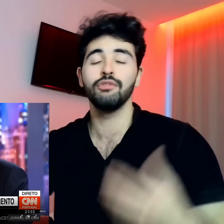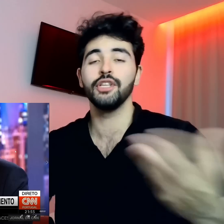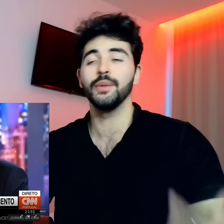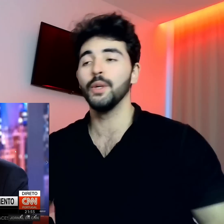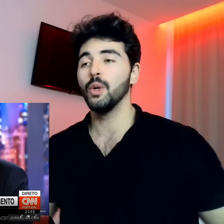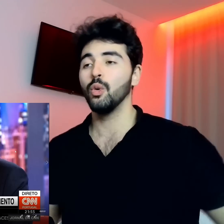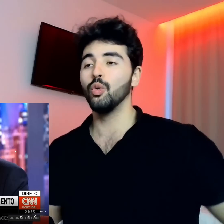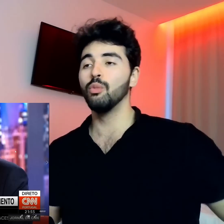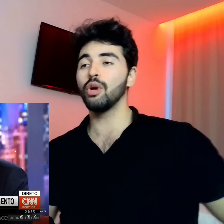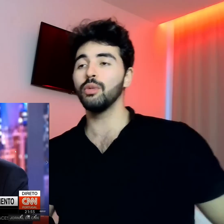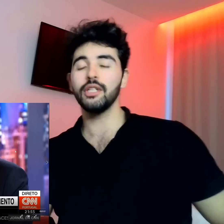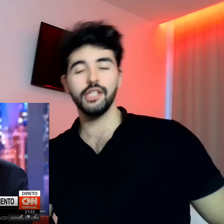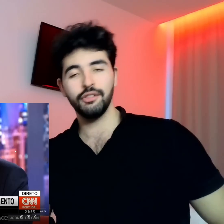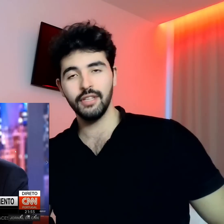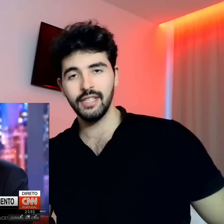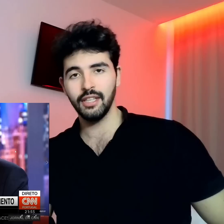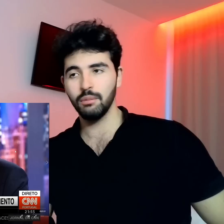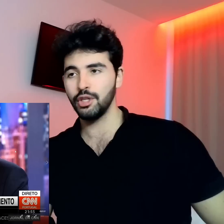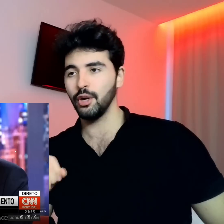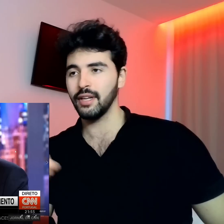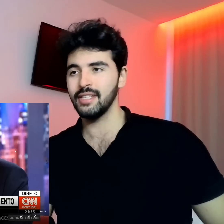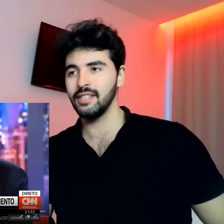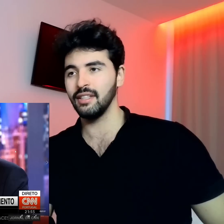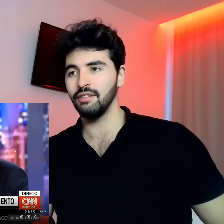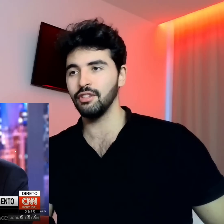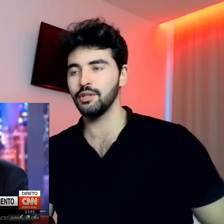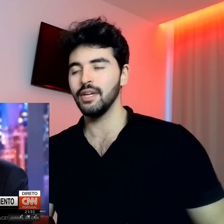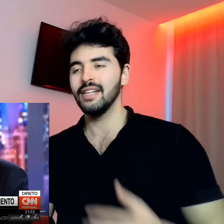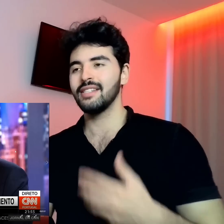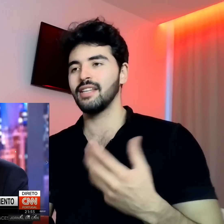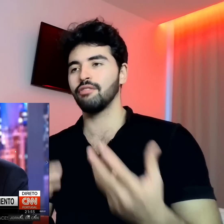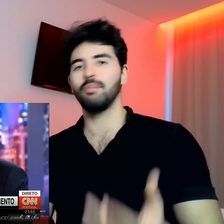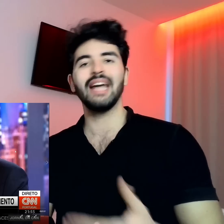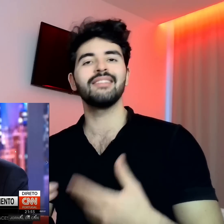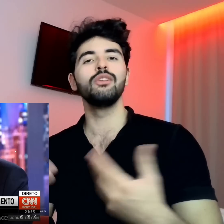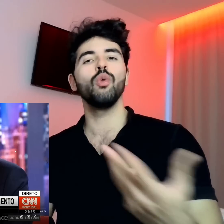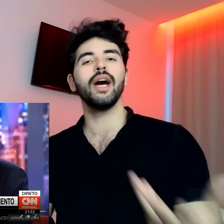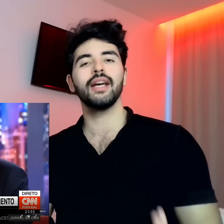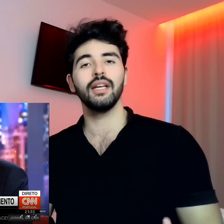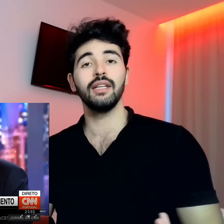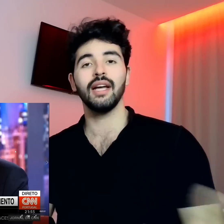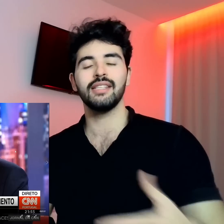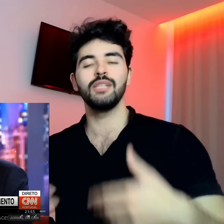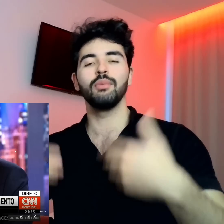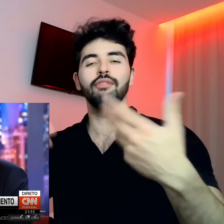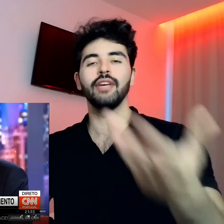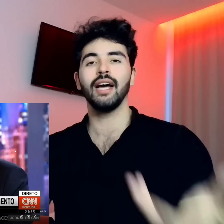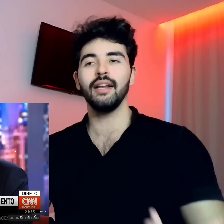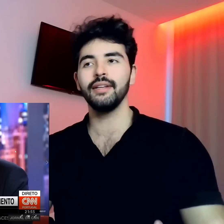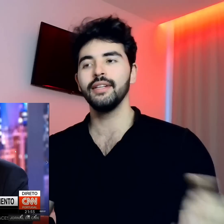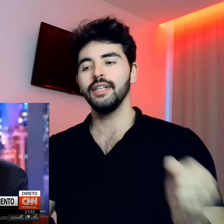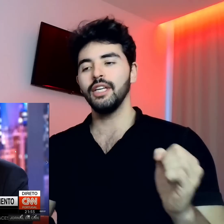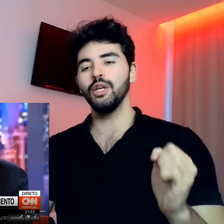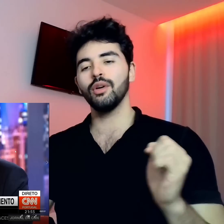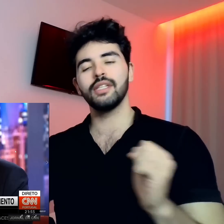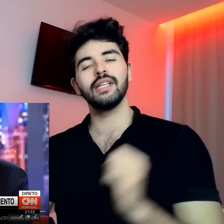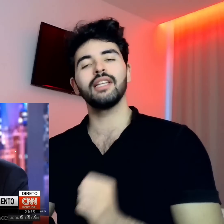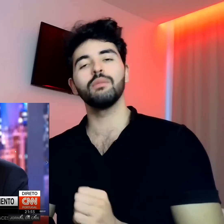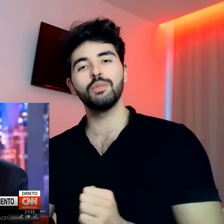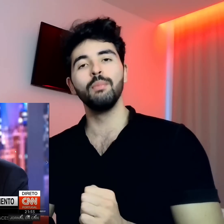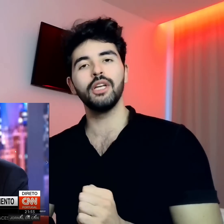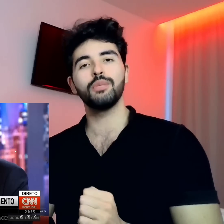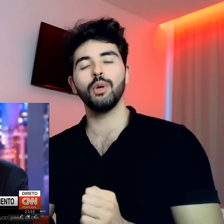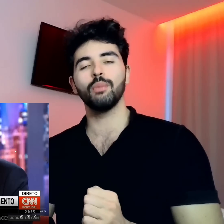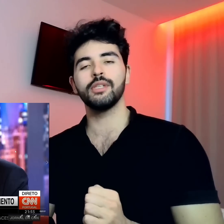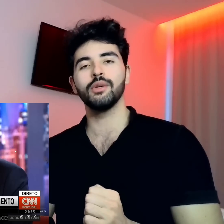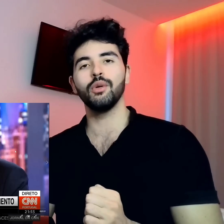é como eu vos digo, o humor muitas das vezes em termos teóricos e científicos serve para atenuar a realidade, simplificá-la e nós até